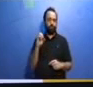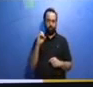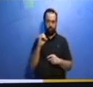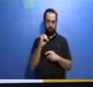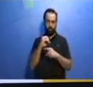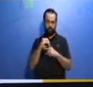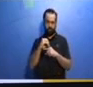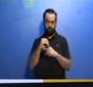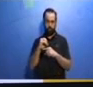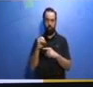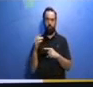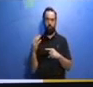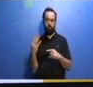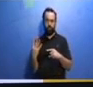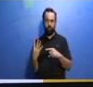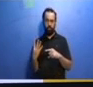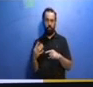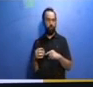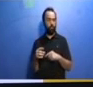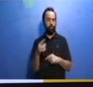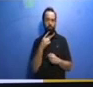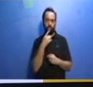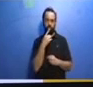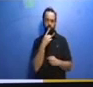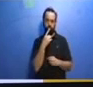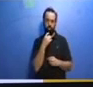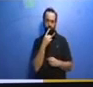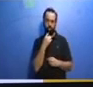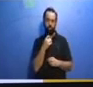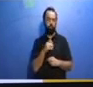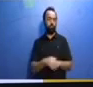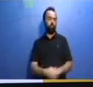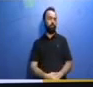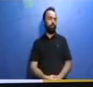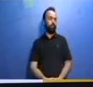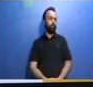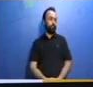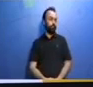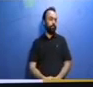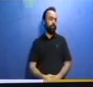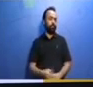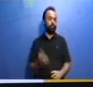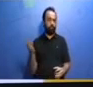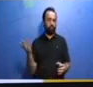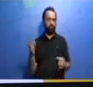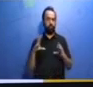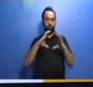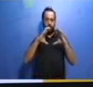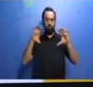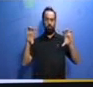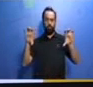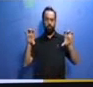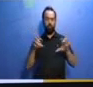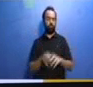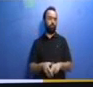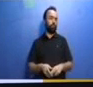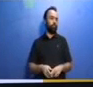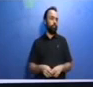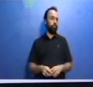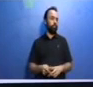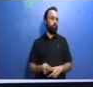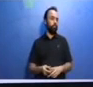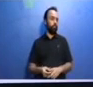e 4 átomos de oxigênio, representados na cor vermelha. Então, essa é a representação